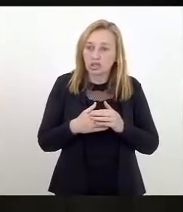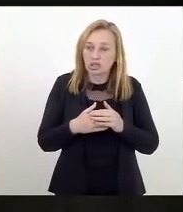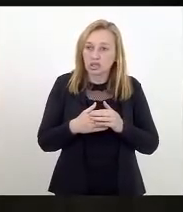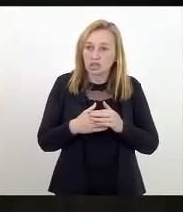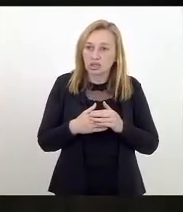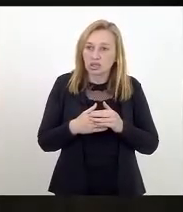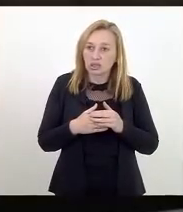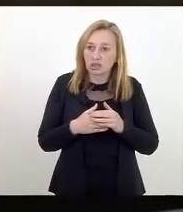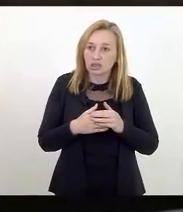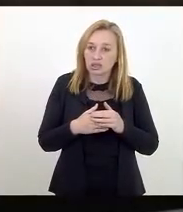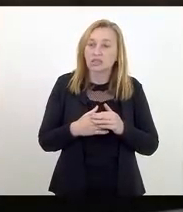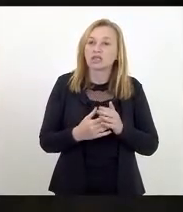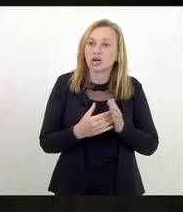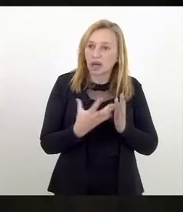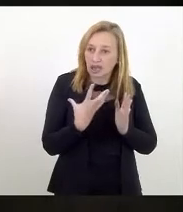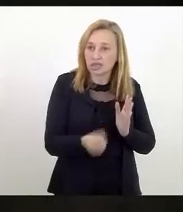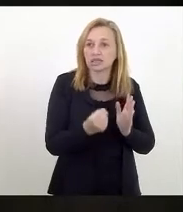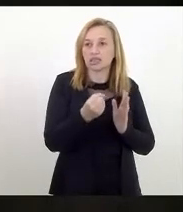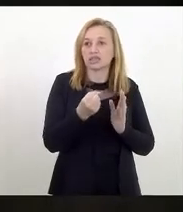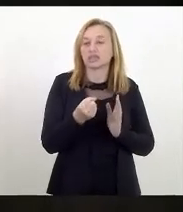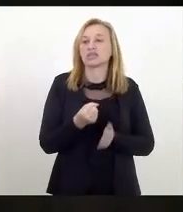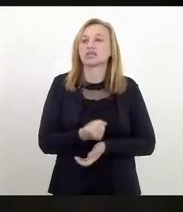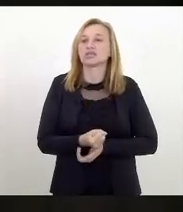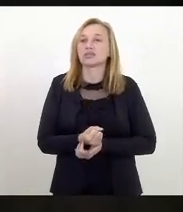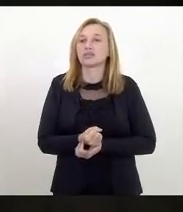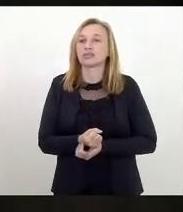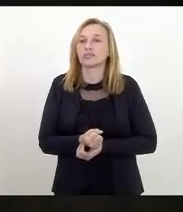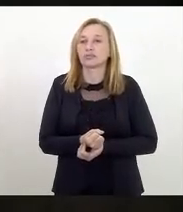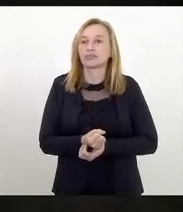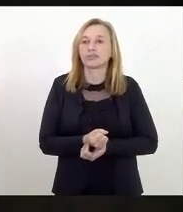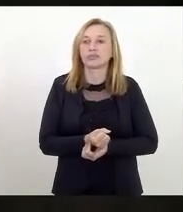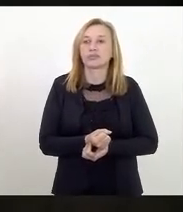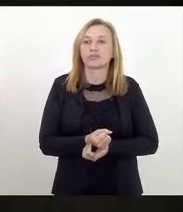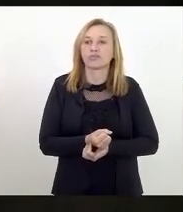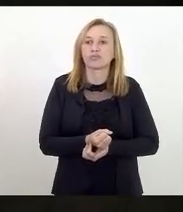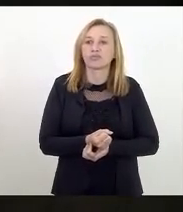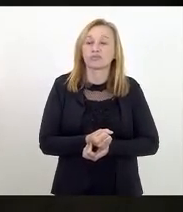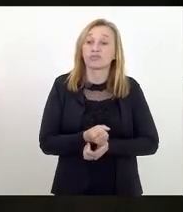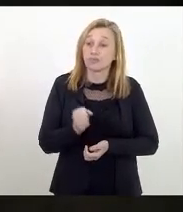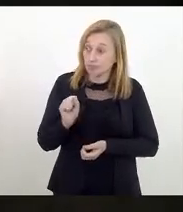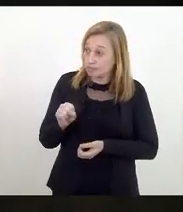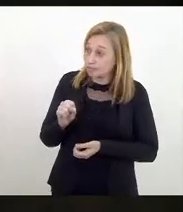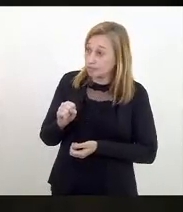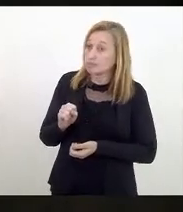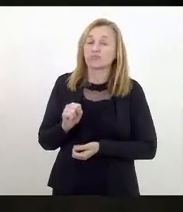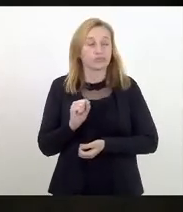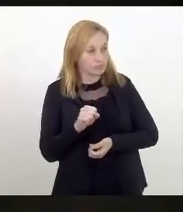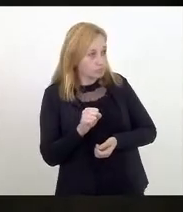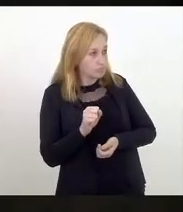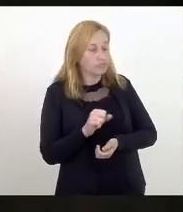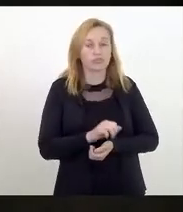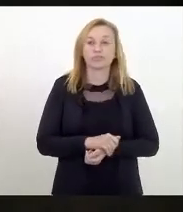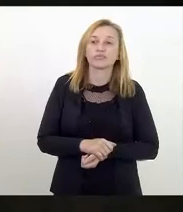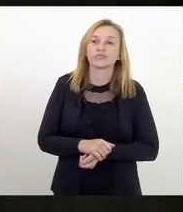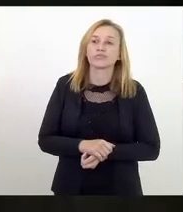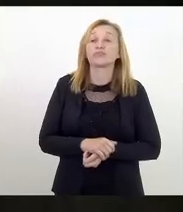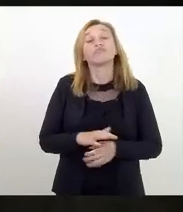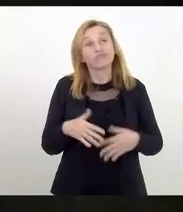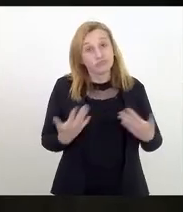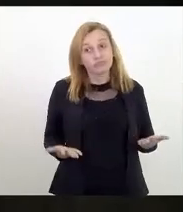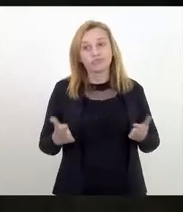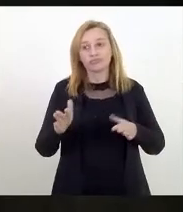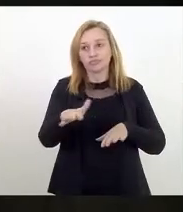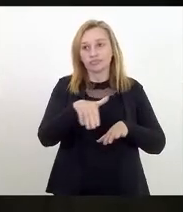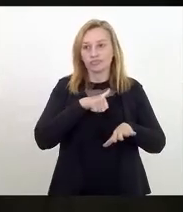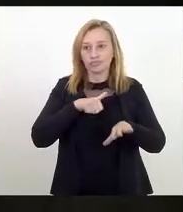Elas podem... Podem ser acolhidas. Ser acatadas. É isso ou não? É isso, senhor presidente. Então, vou chamar